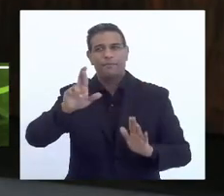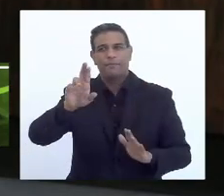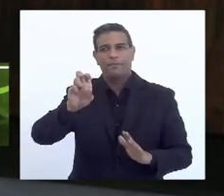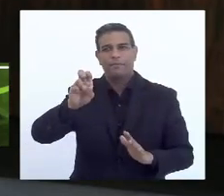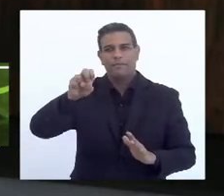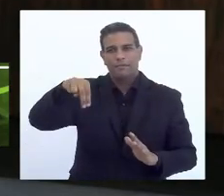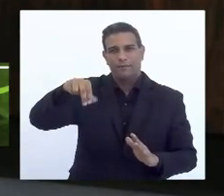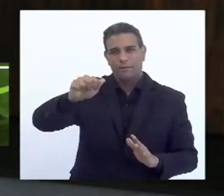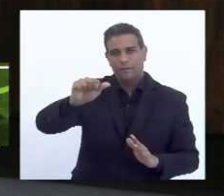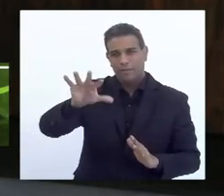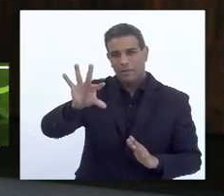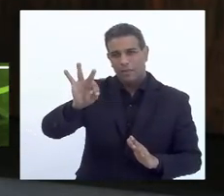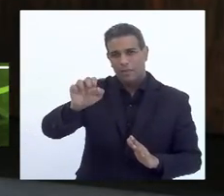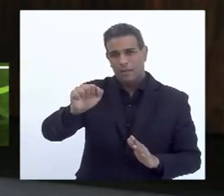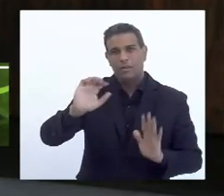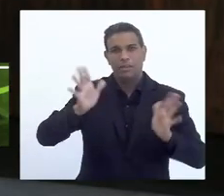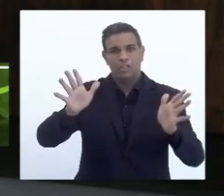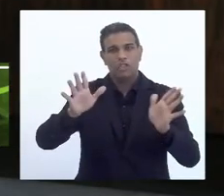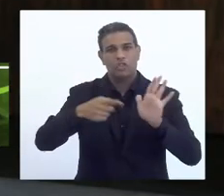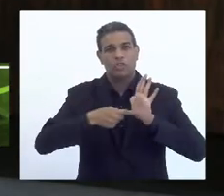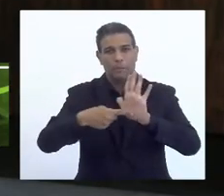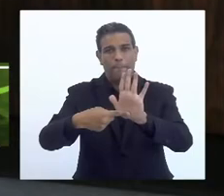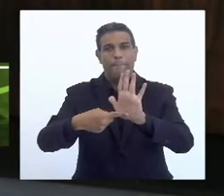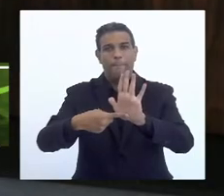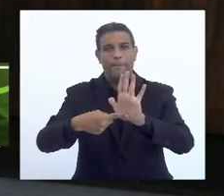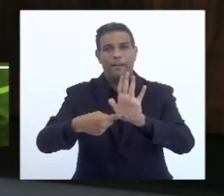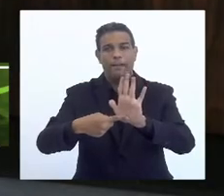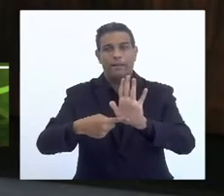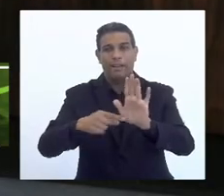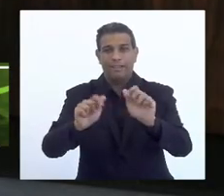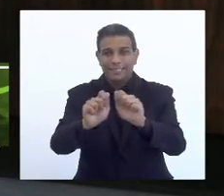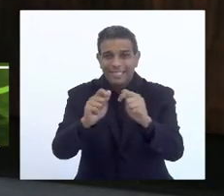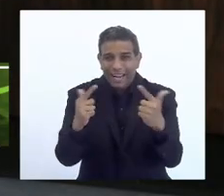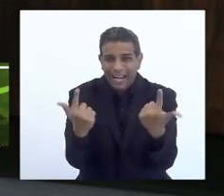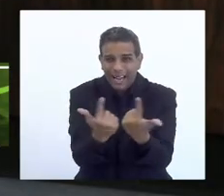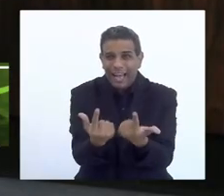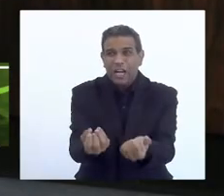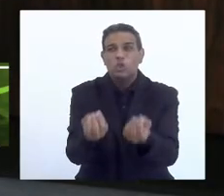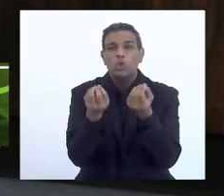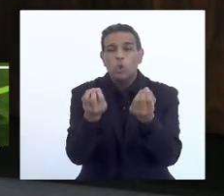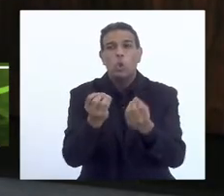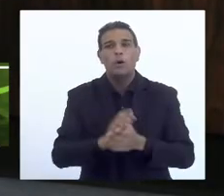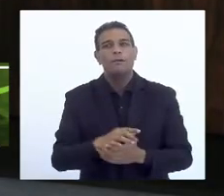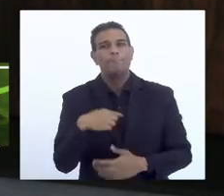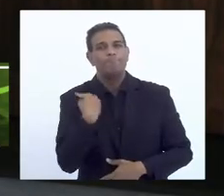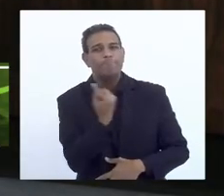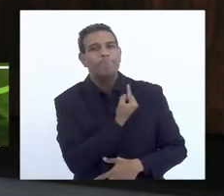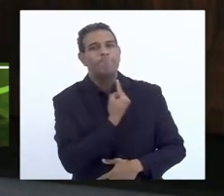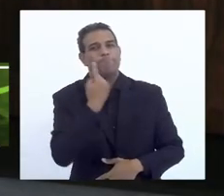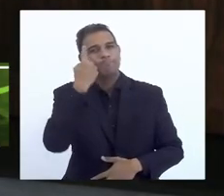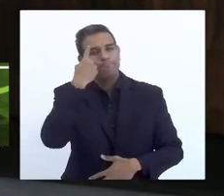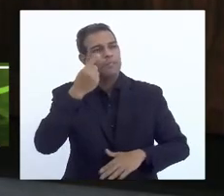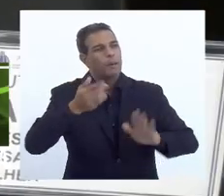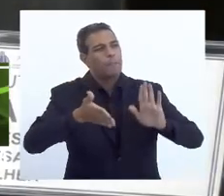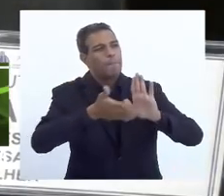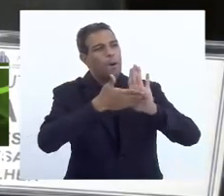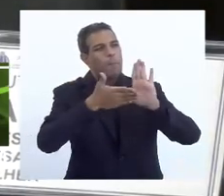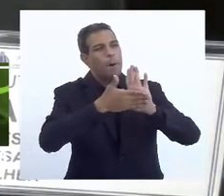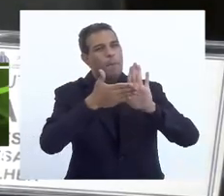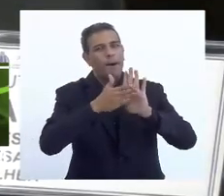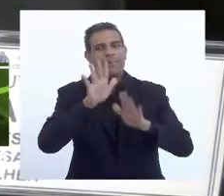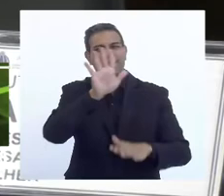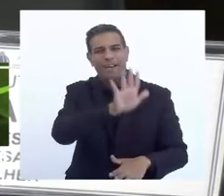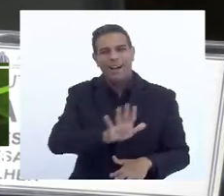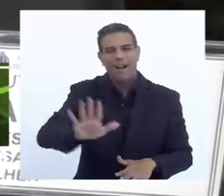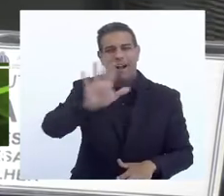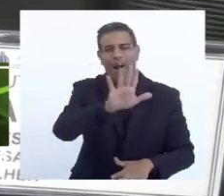vai apresentar, ou já apresentou aqui, vai apresentar, né? da gente propor de nacionalizar isso, acho